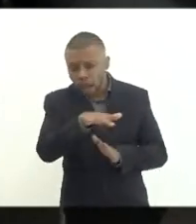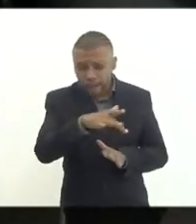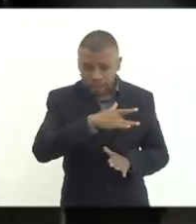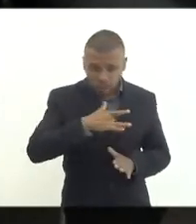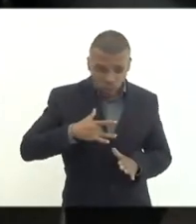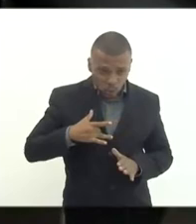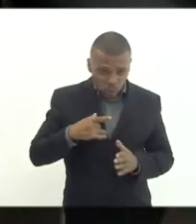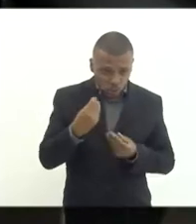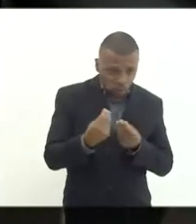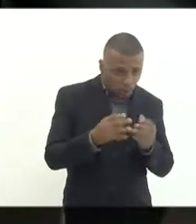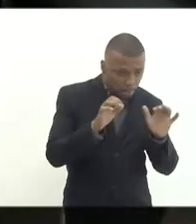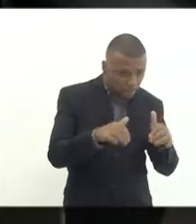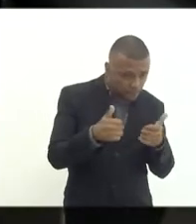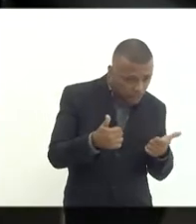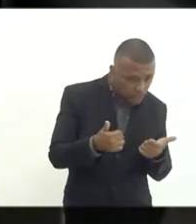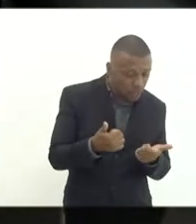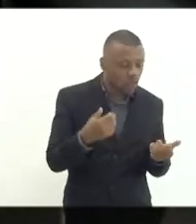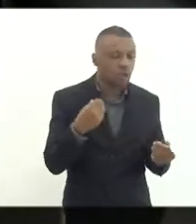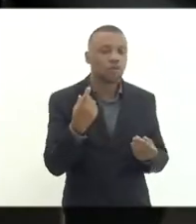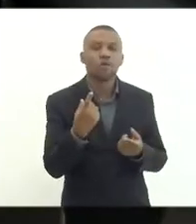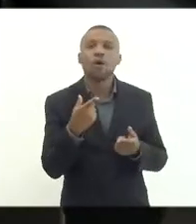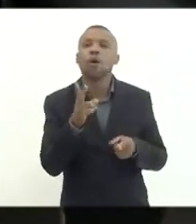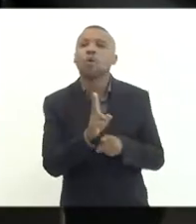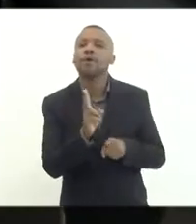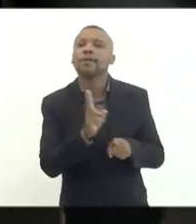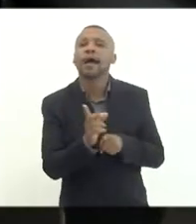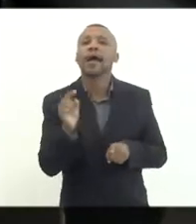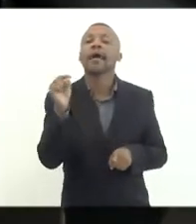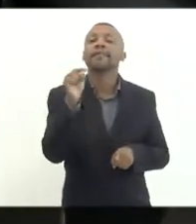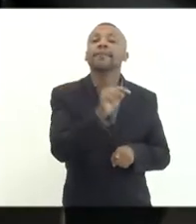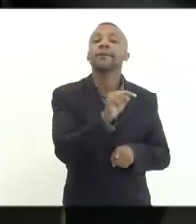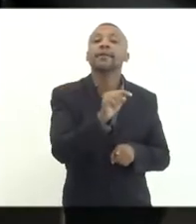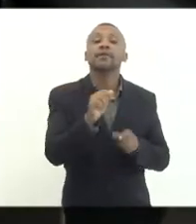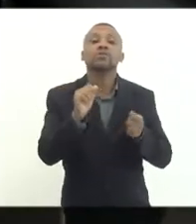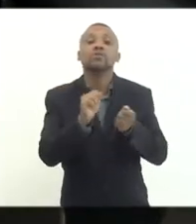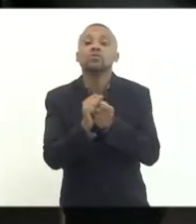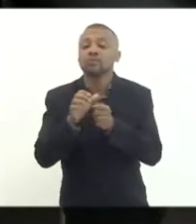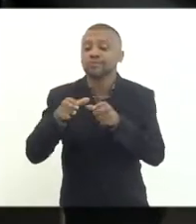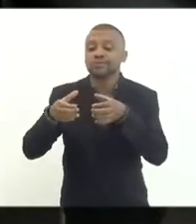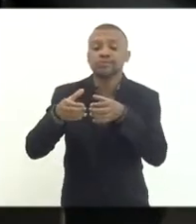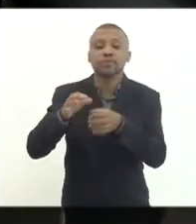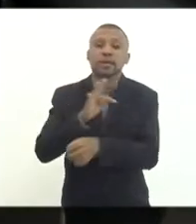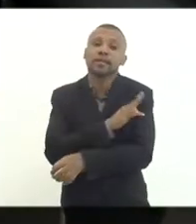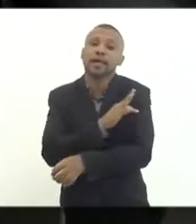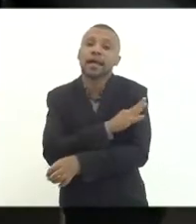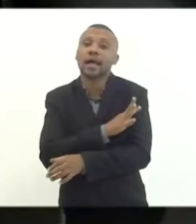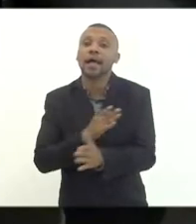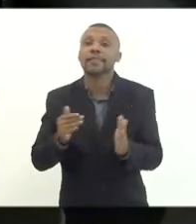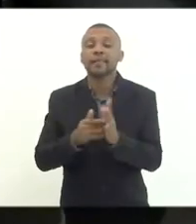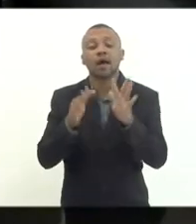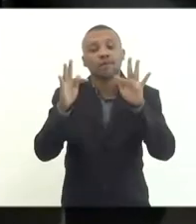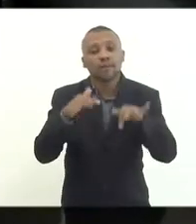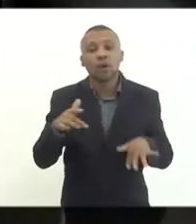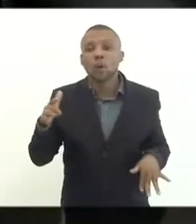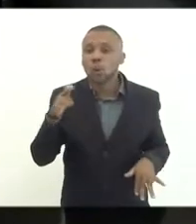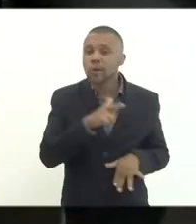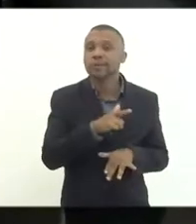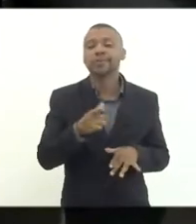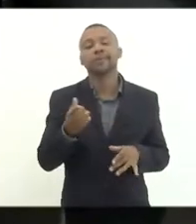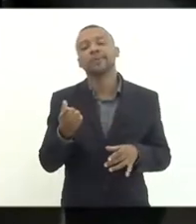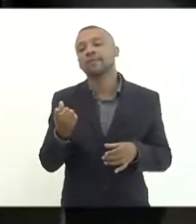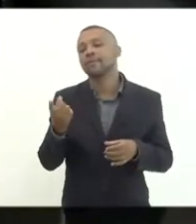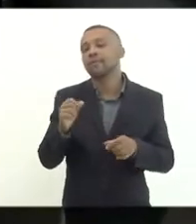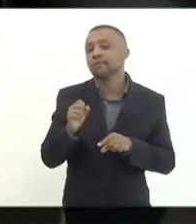desse no devido junto com a rede técnica até o fim até ele ser reinserido no